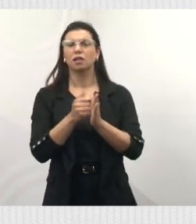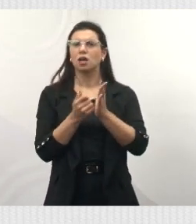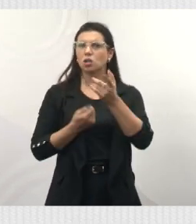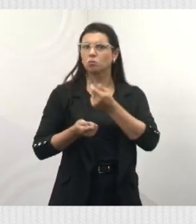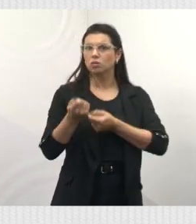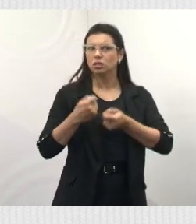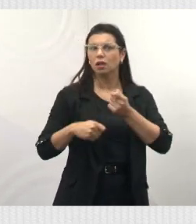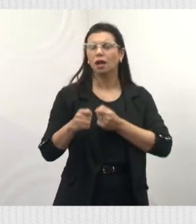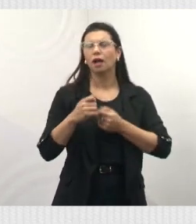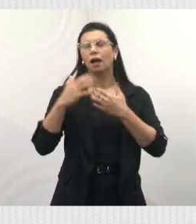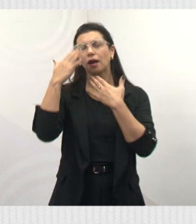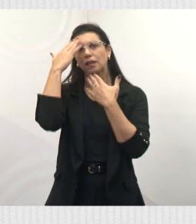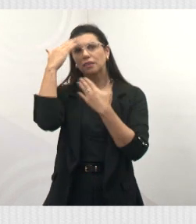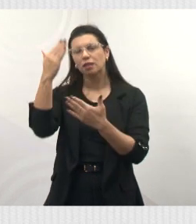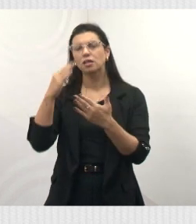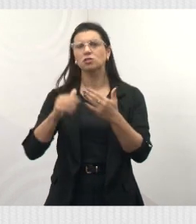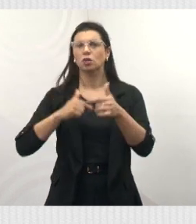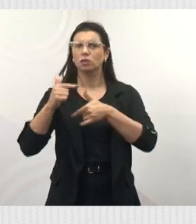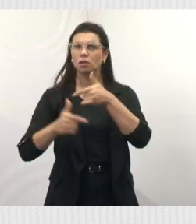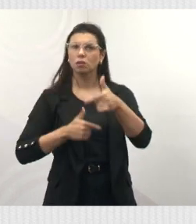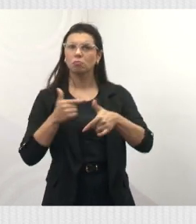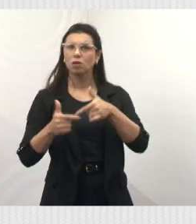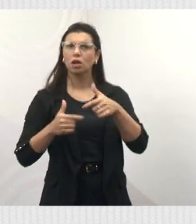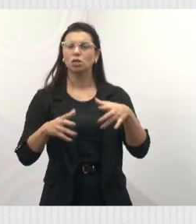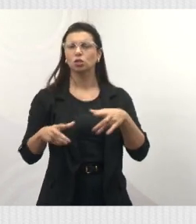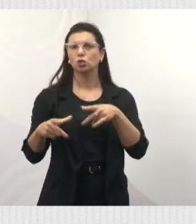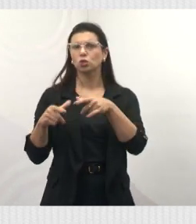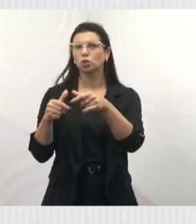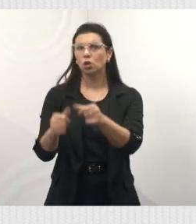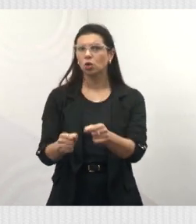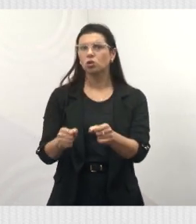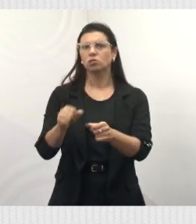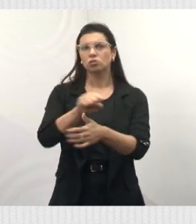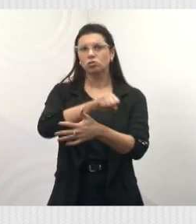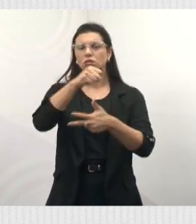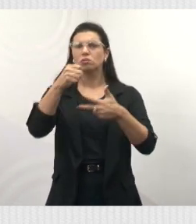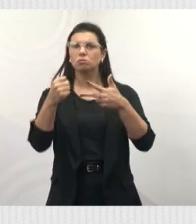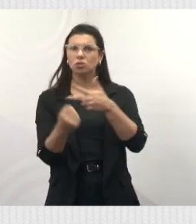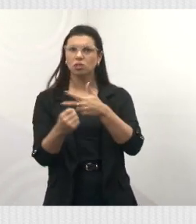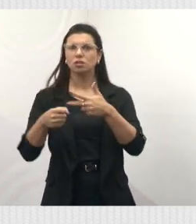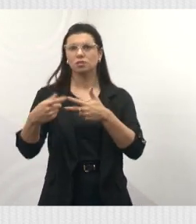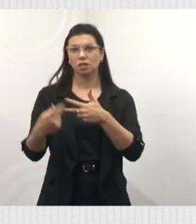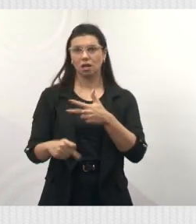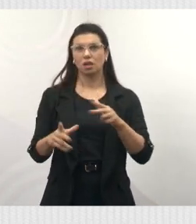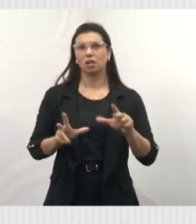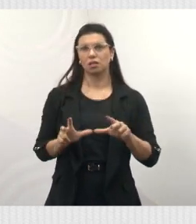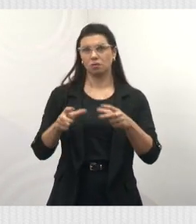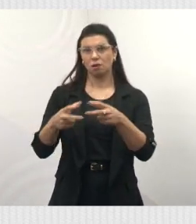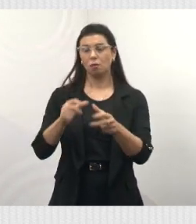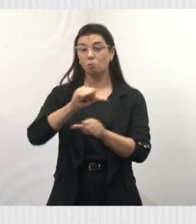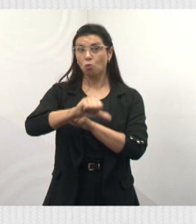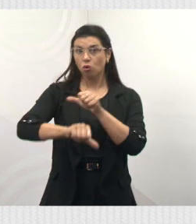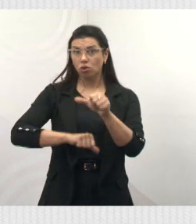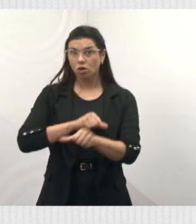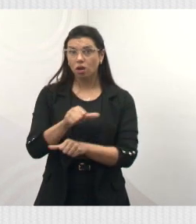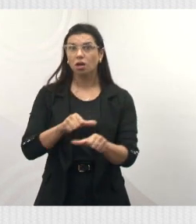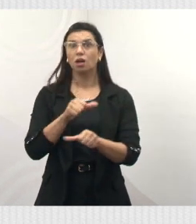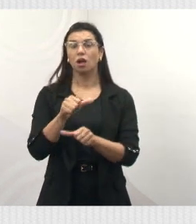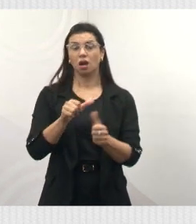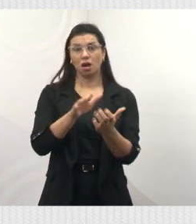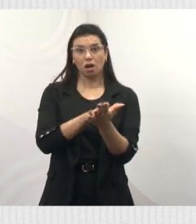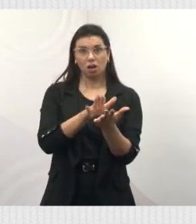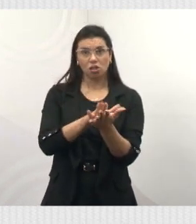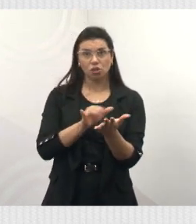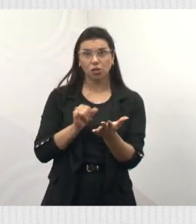ao trabalho dos vereadores, à força política aqui desta Casa Legislativa, mudar a trajetória de Jacareí, mudar a imagem de